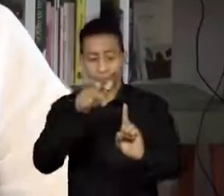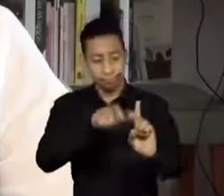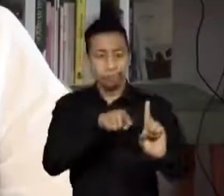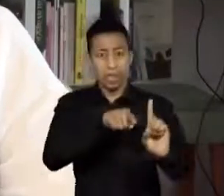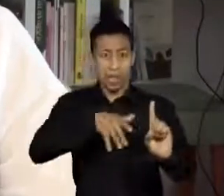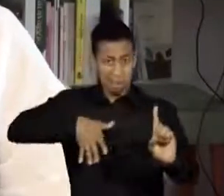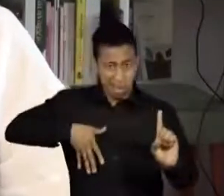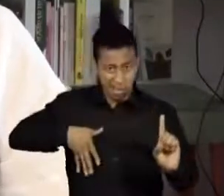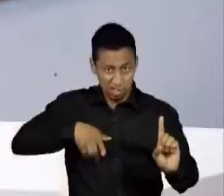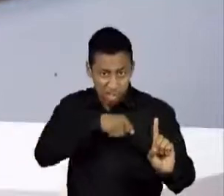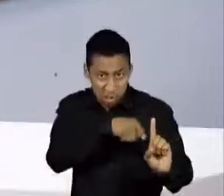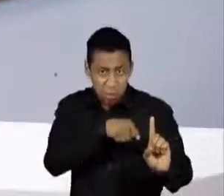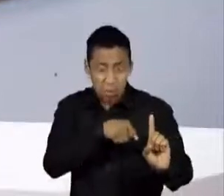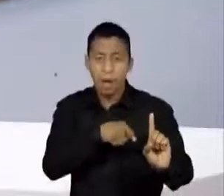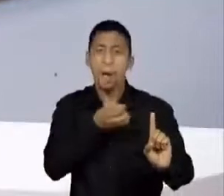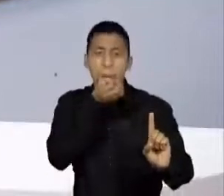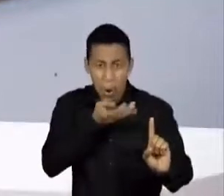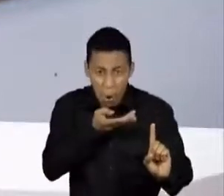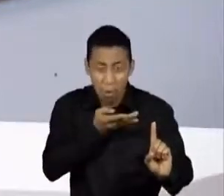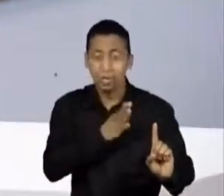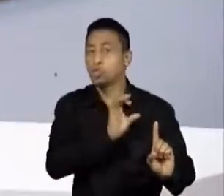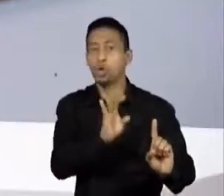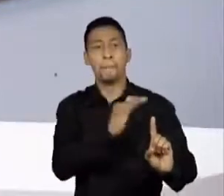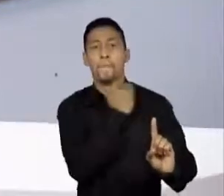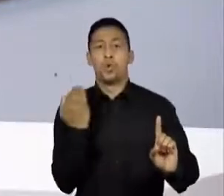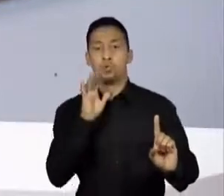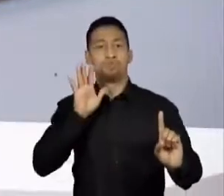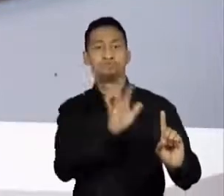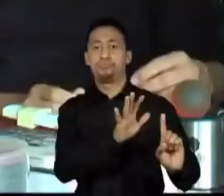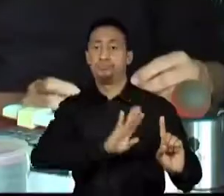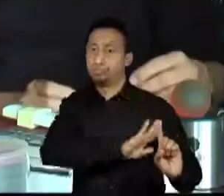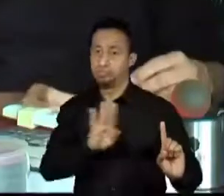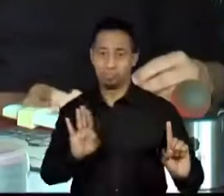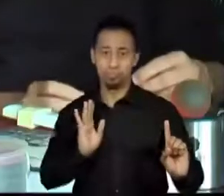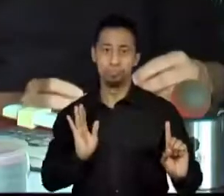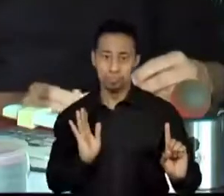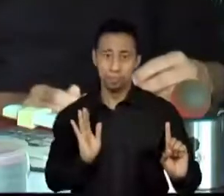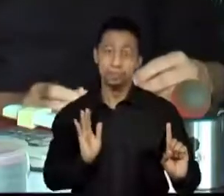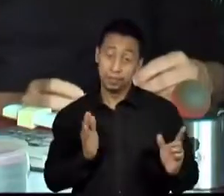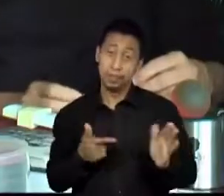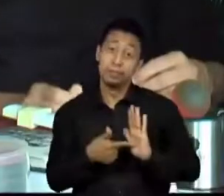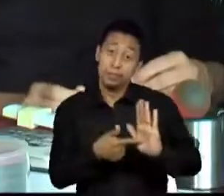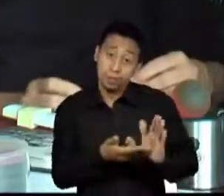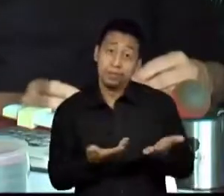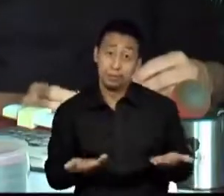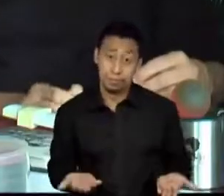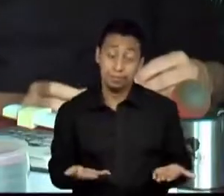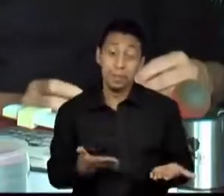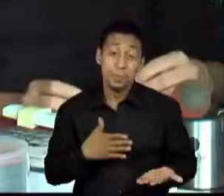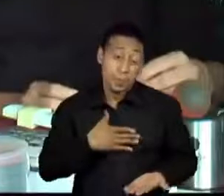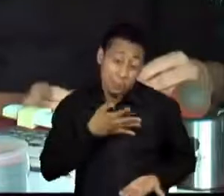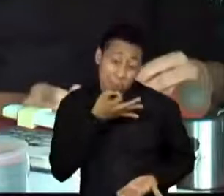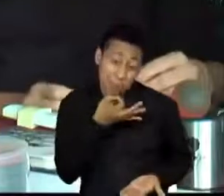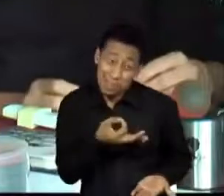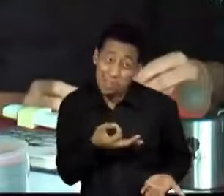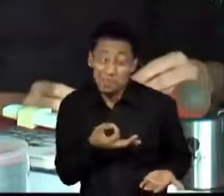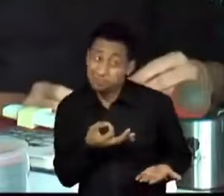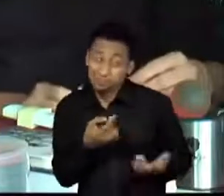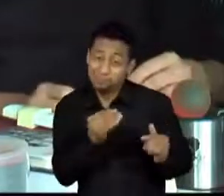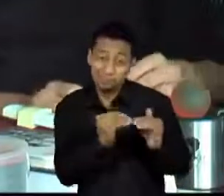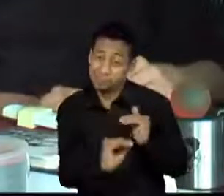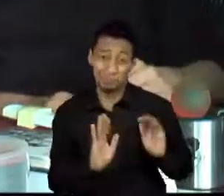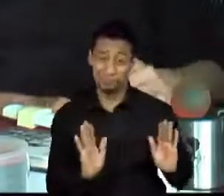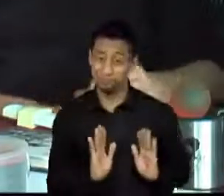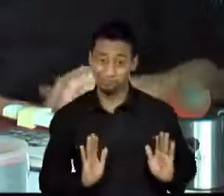uma massa solução para a questão é armar e tudo isso né uma é um absurdo total na minha opinião e na nossa e